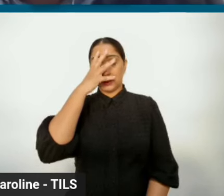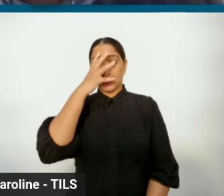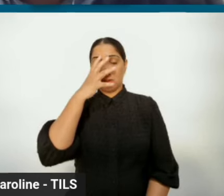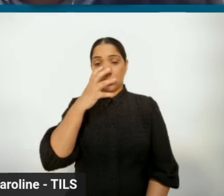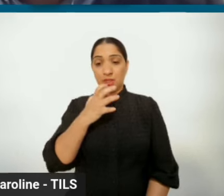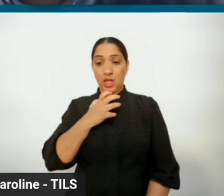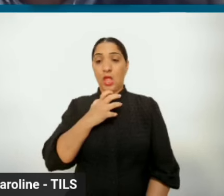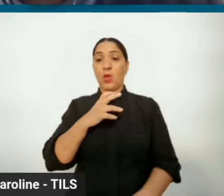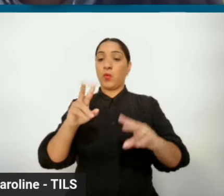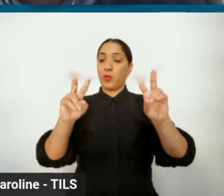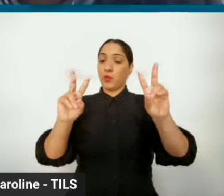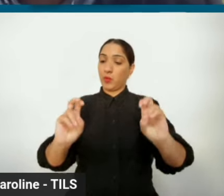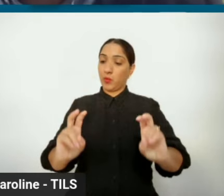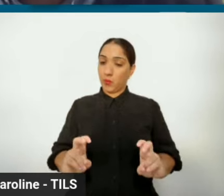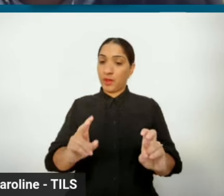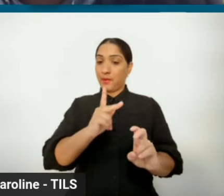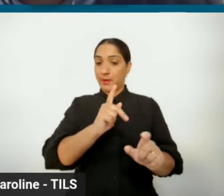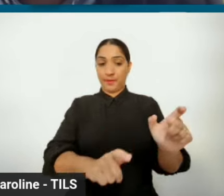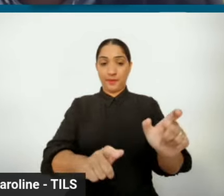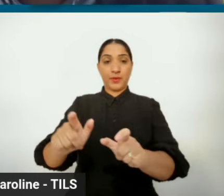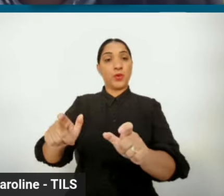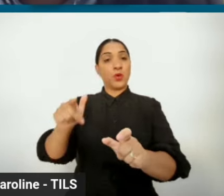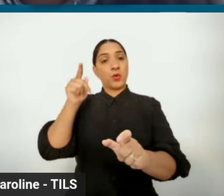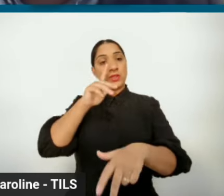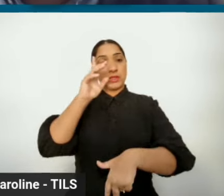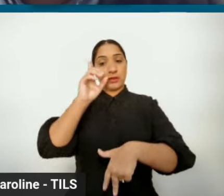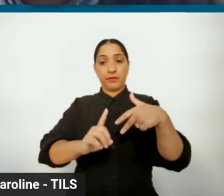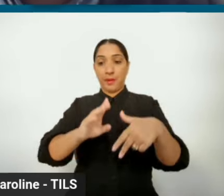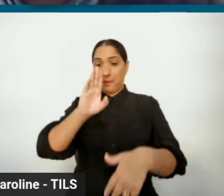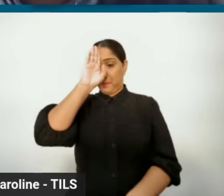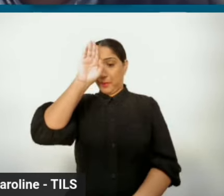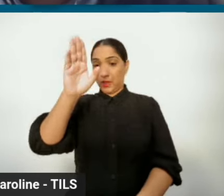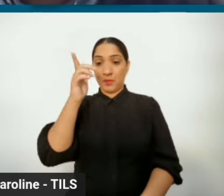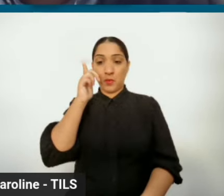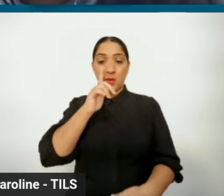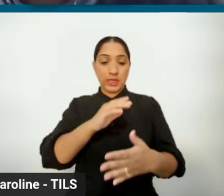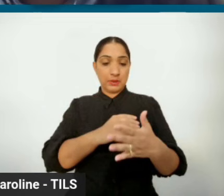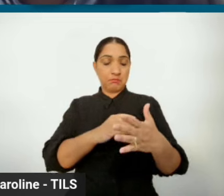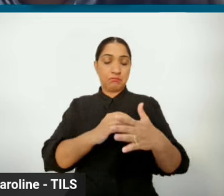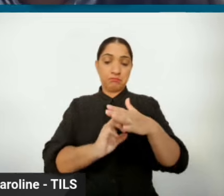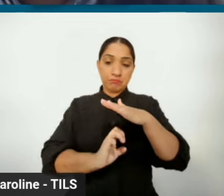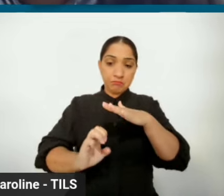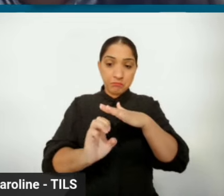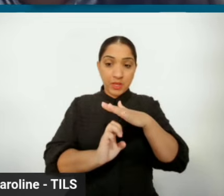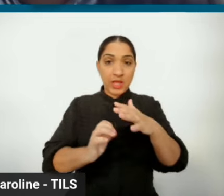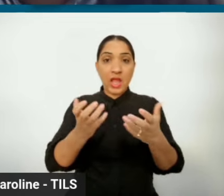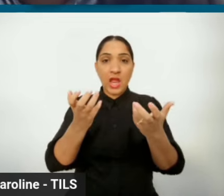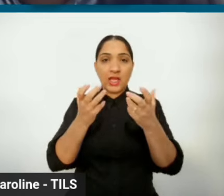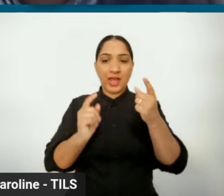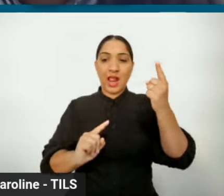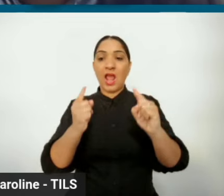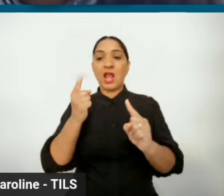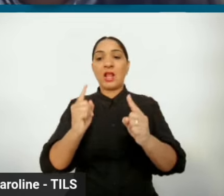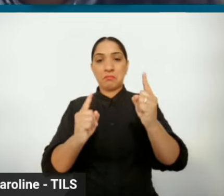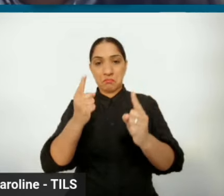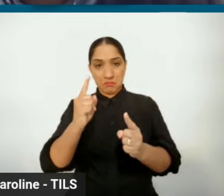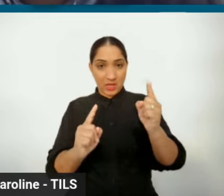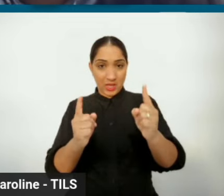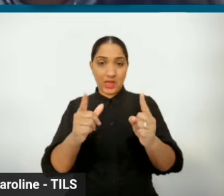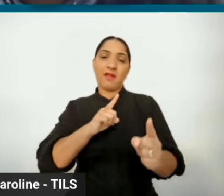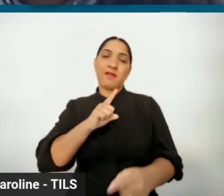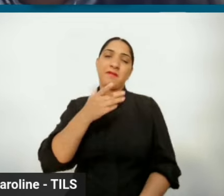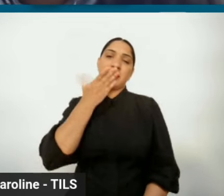pessoas com deficiência, porque, principalmente, empresas que querem participar da lei de licitação, eles estão tendo uma